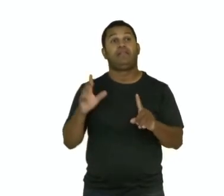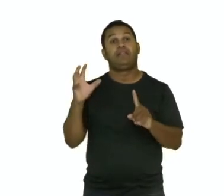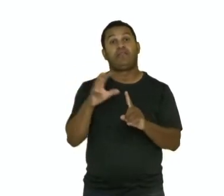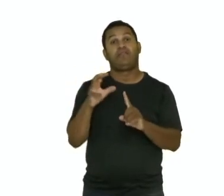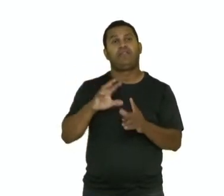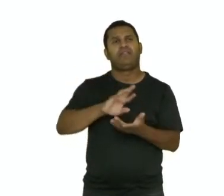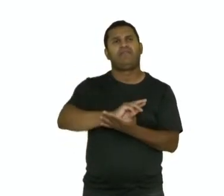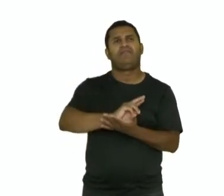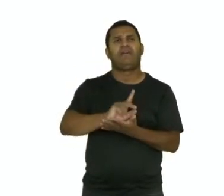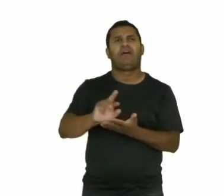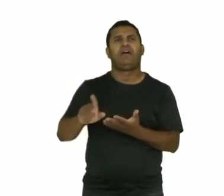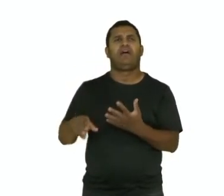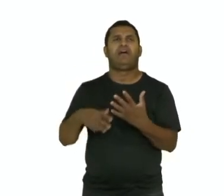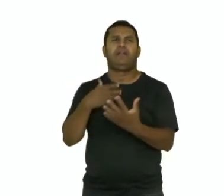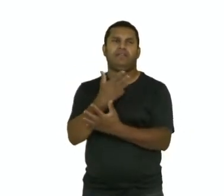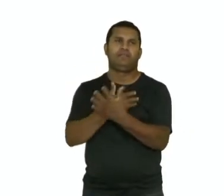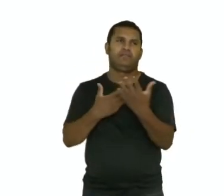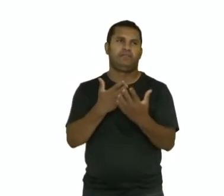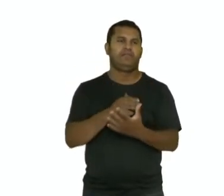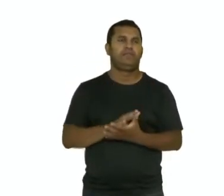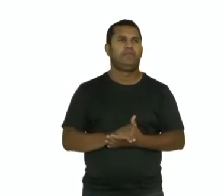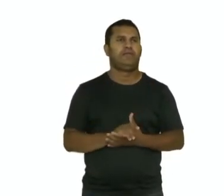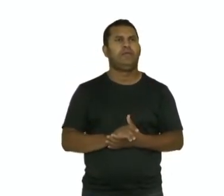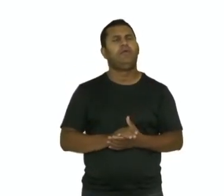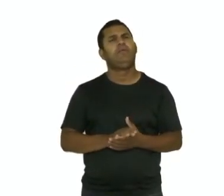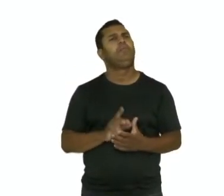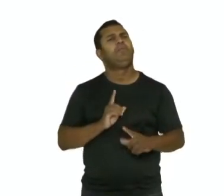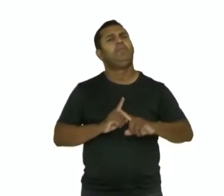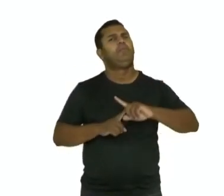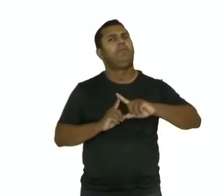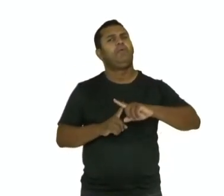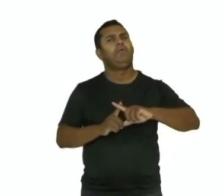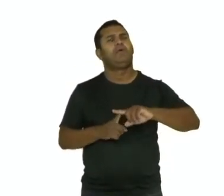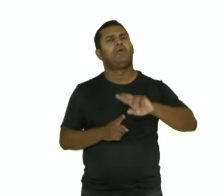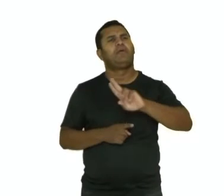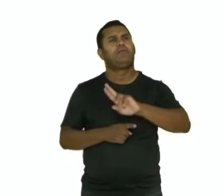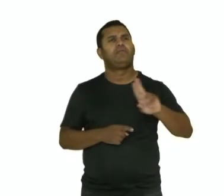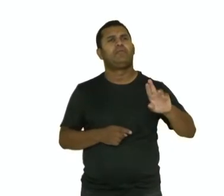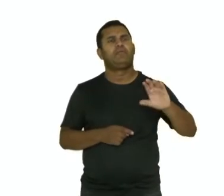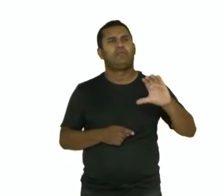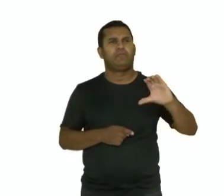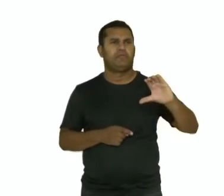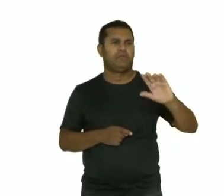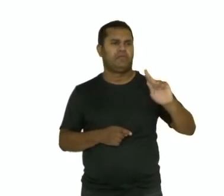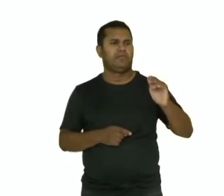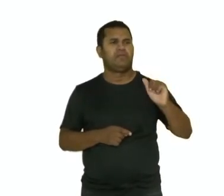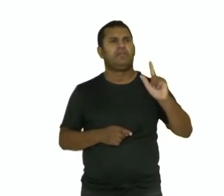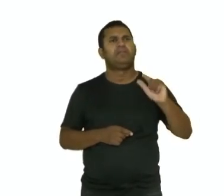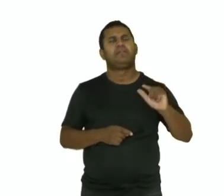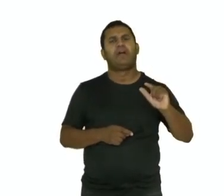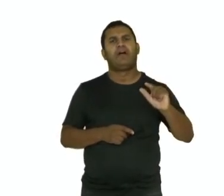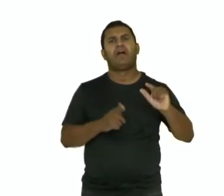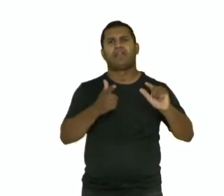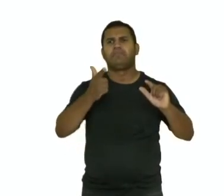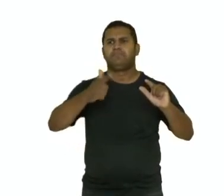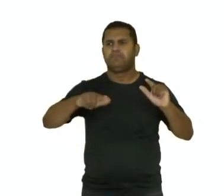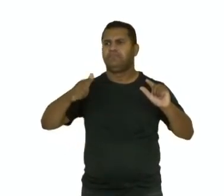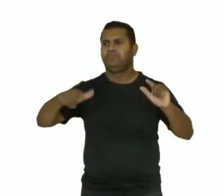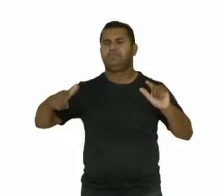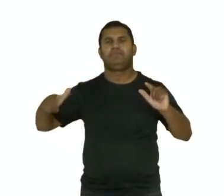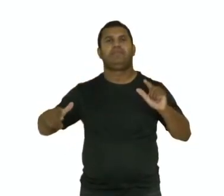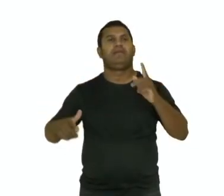A origem do nome, então, da onde que eu tenho a origem desse nome cha-cha-cha? Ele é um som ritmado que